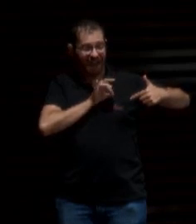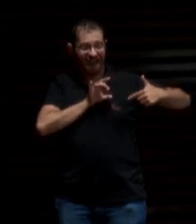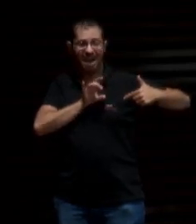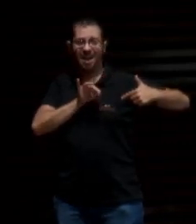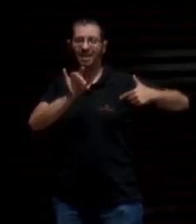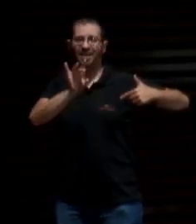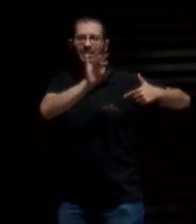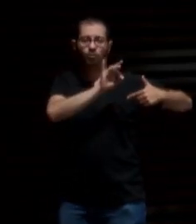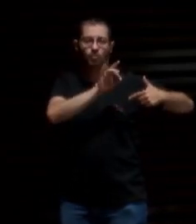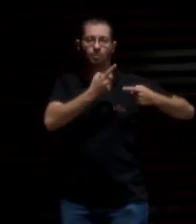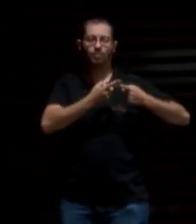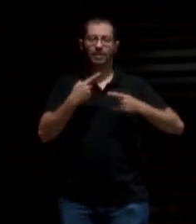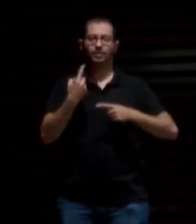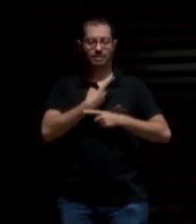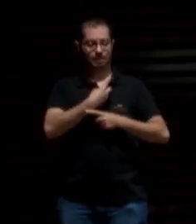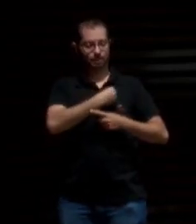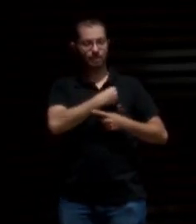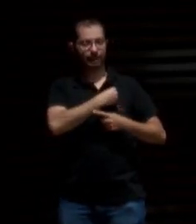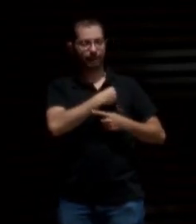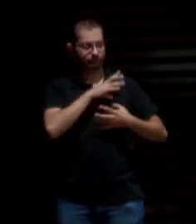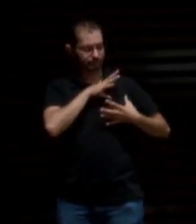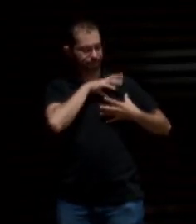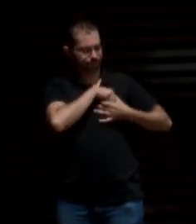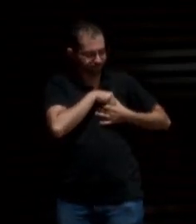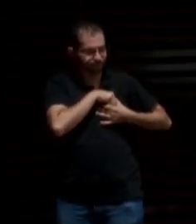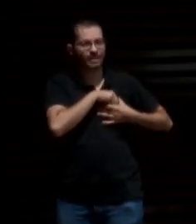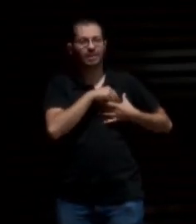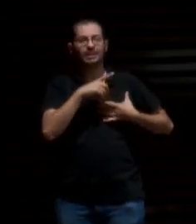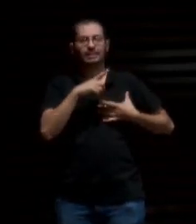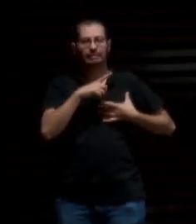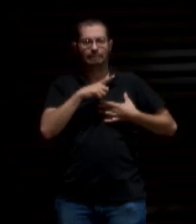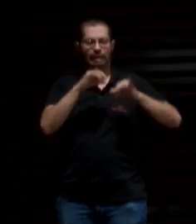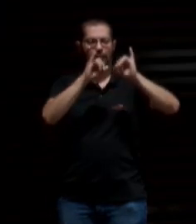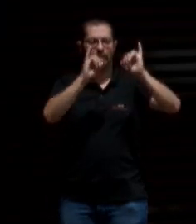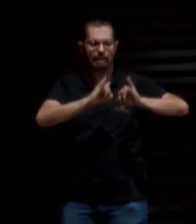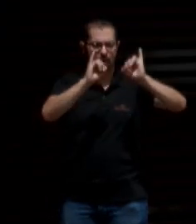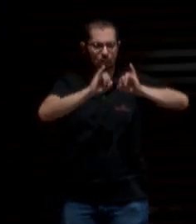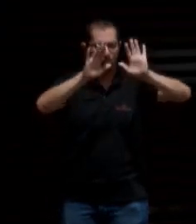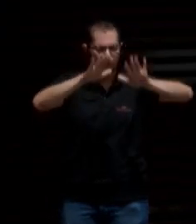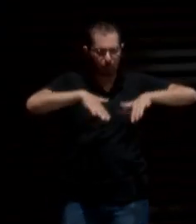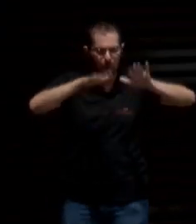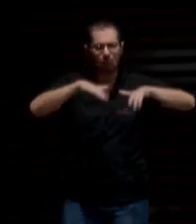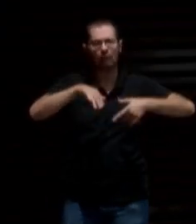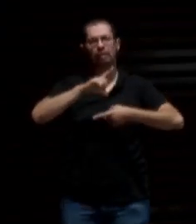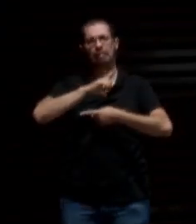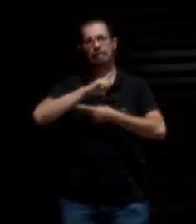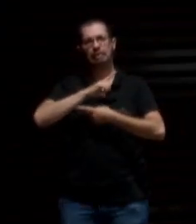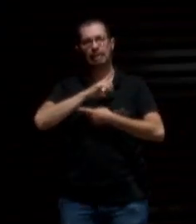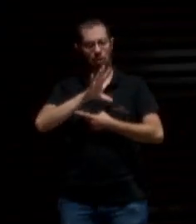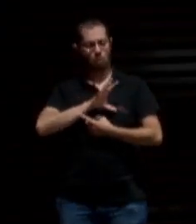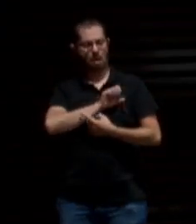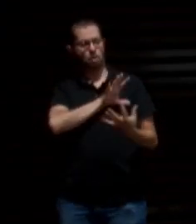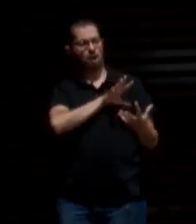temos pecados que a gente carrega, nós temos os nossos ídolos aos montes, nós temos o nosso amor ao